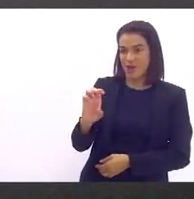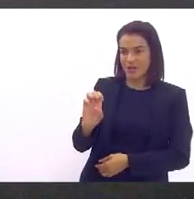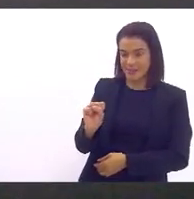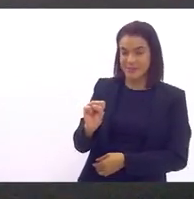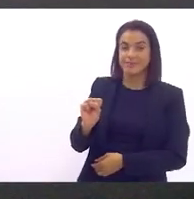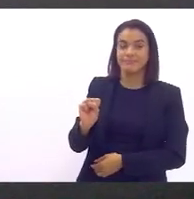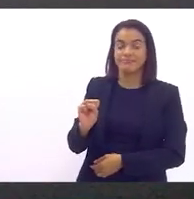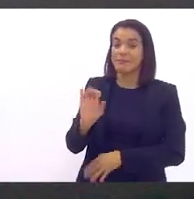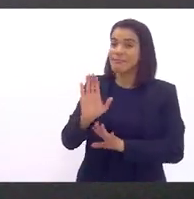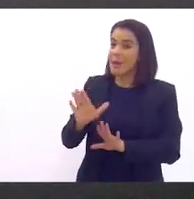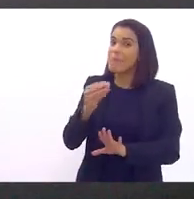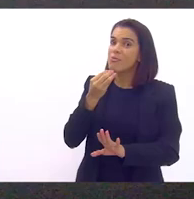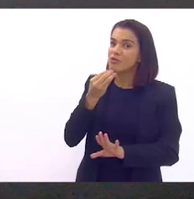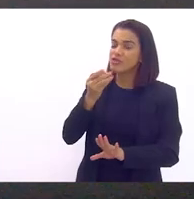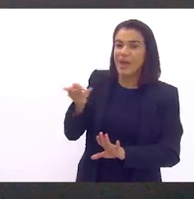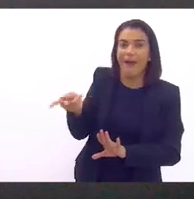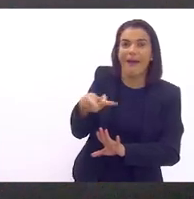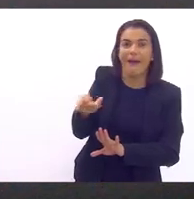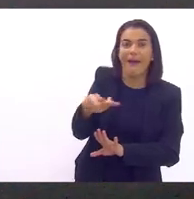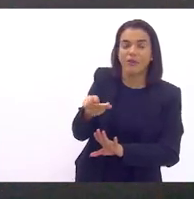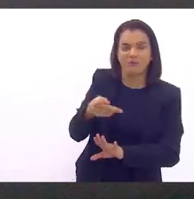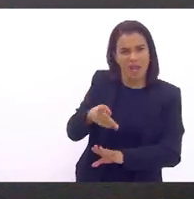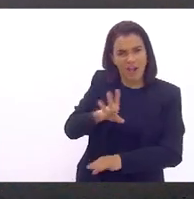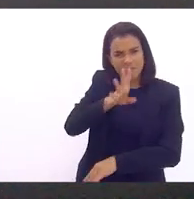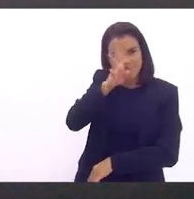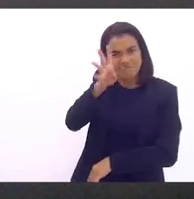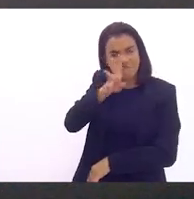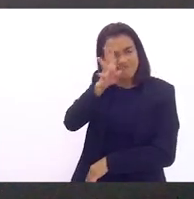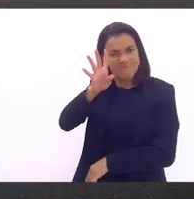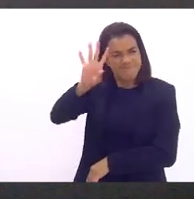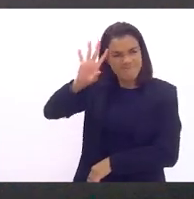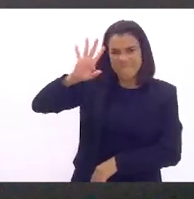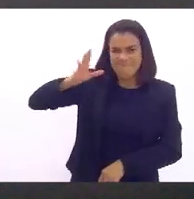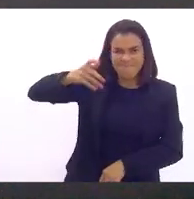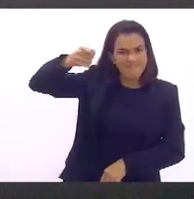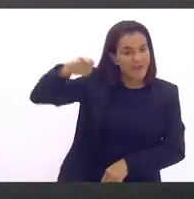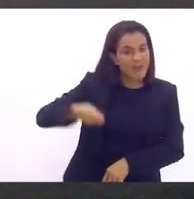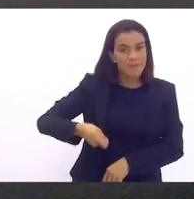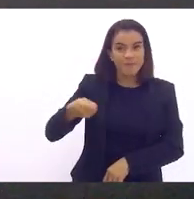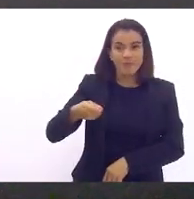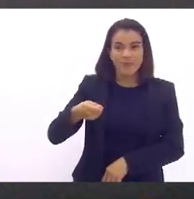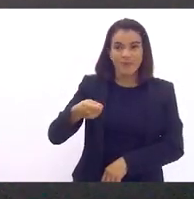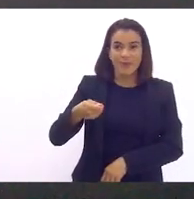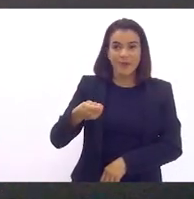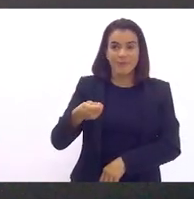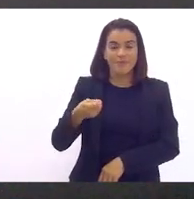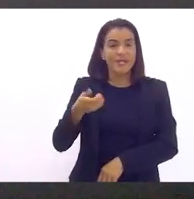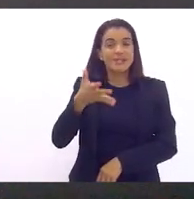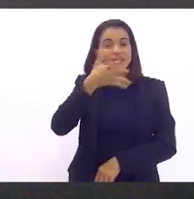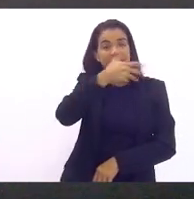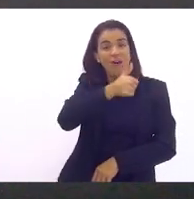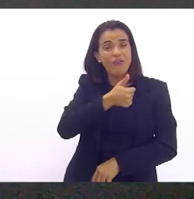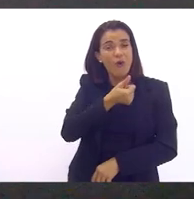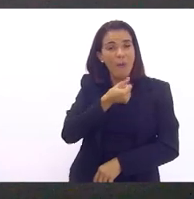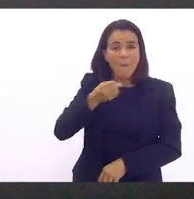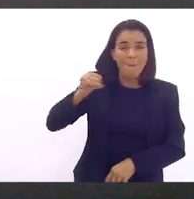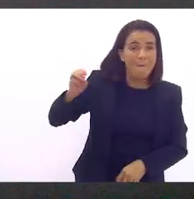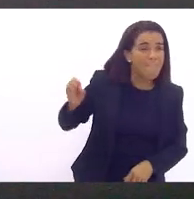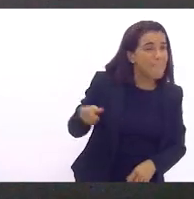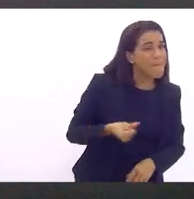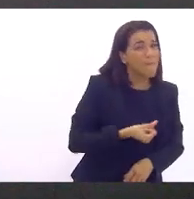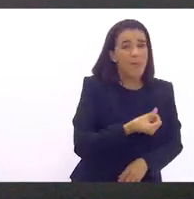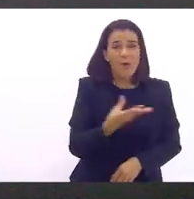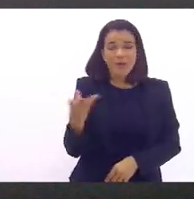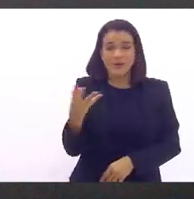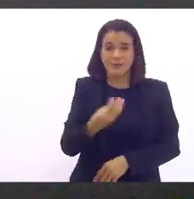podia não dar certo mas ela foi ousada deu certo Nós salvamos milhões de vida né E